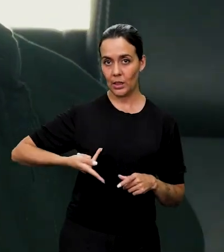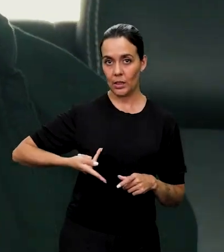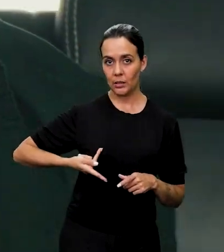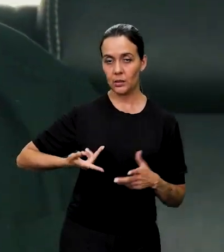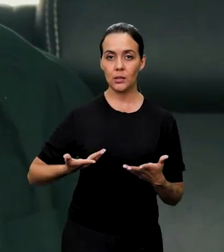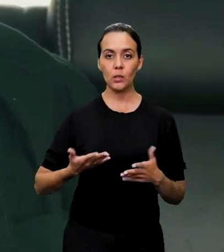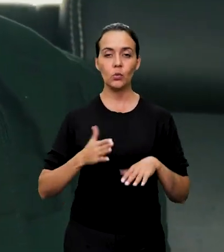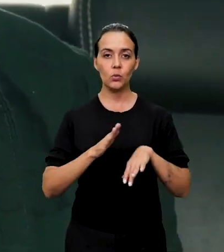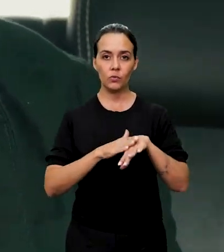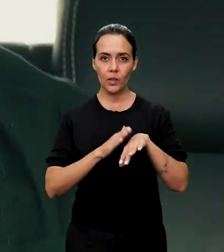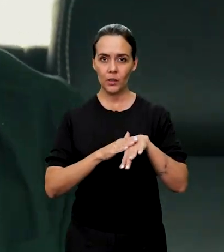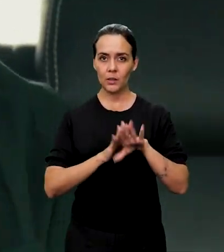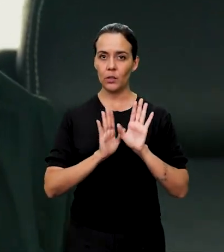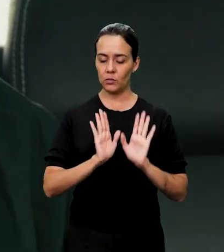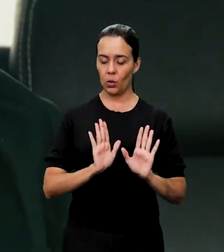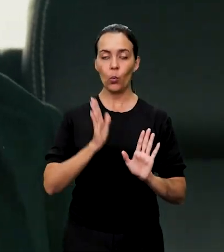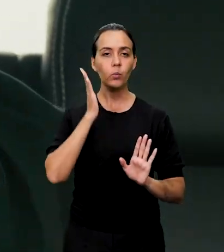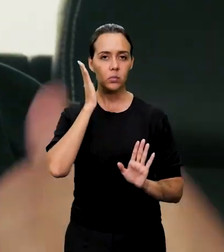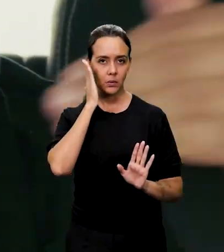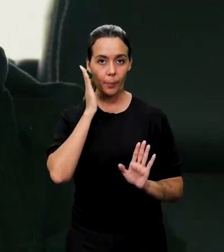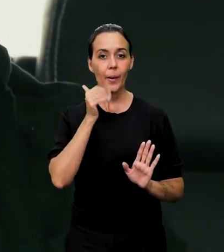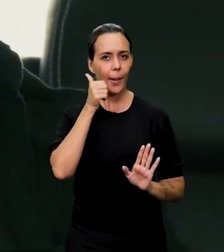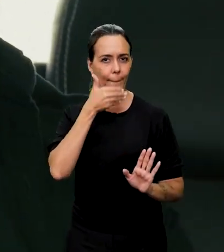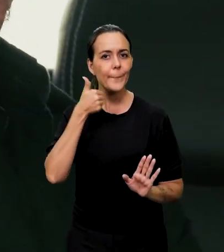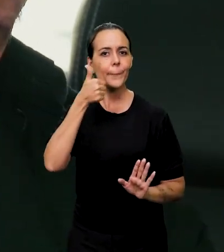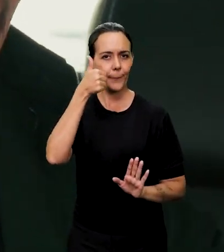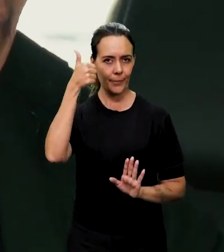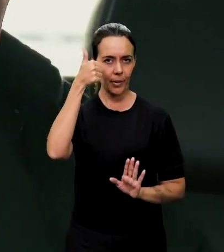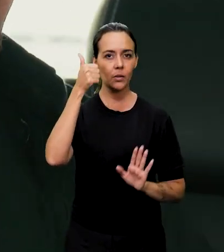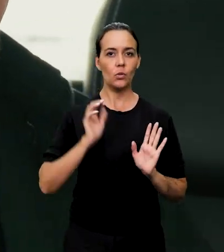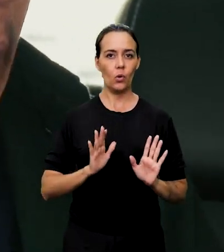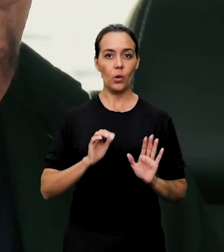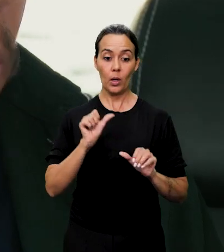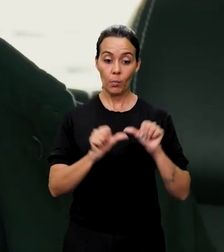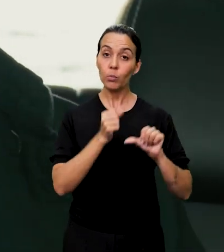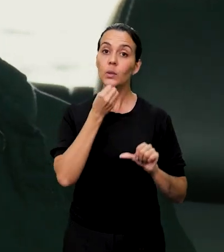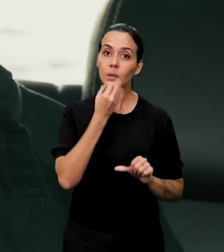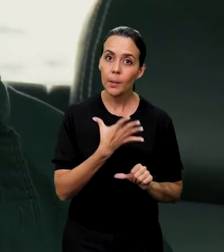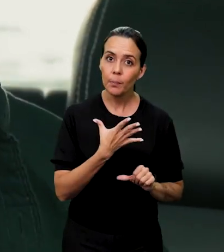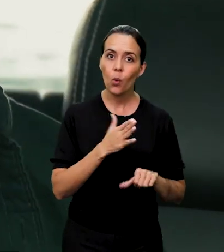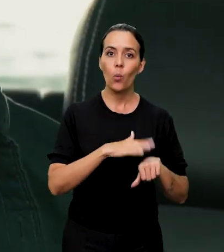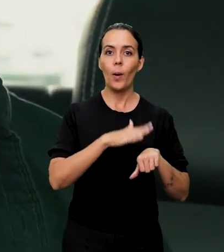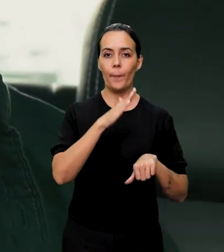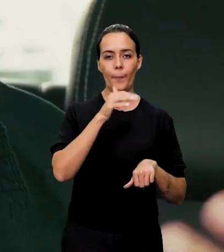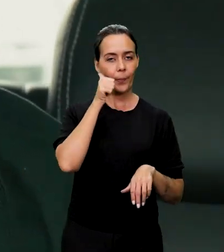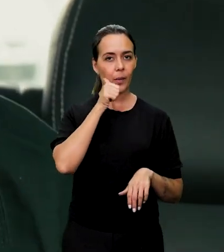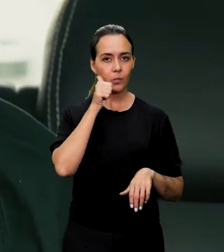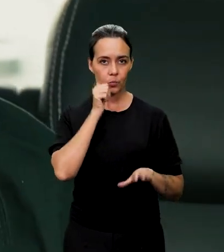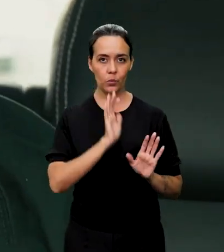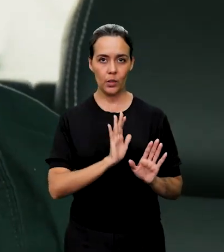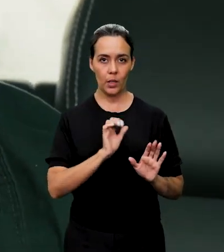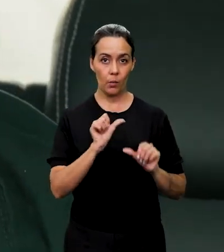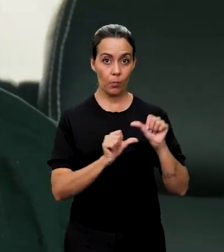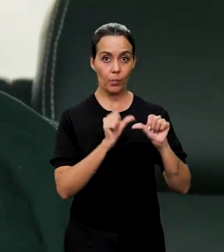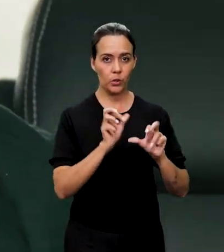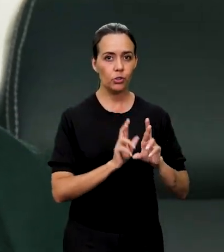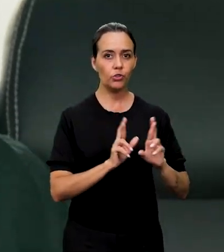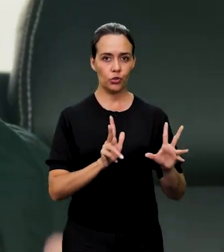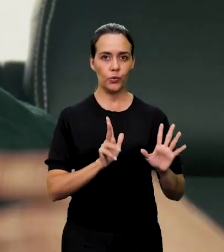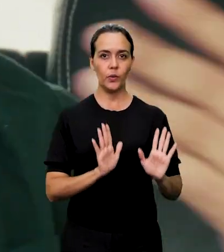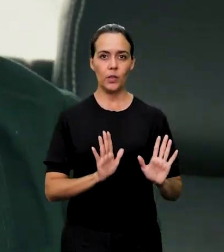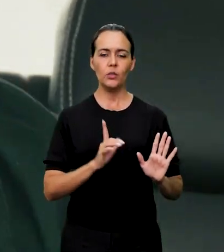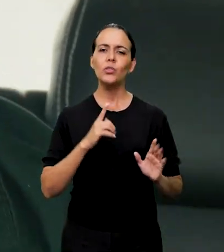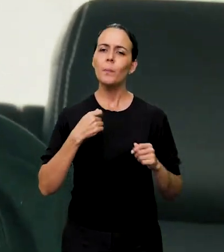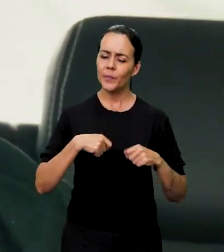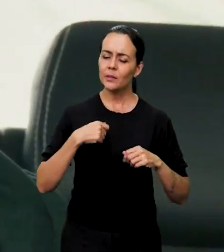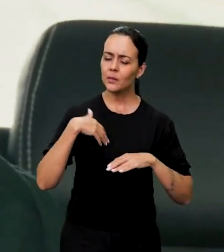fazendo. Aham. E eu acho isso é uma linha consensual. Tipo, isso é melhor. Usa Claro, bigode. E isso melhorou. é uma mudança recente. Enfim, ainda